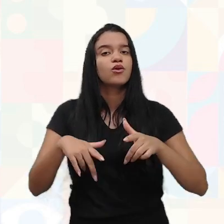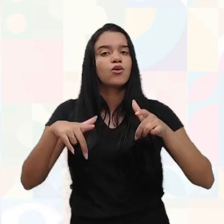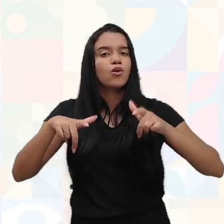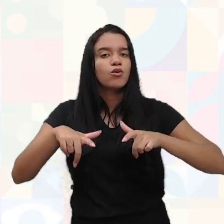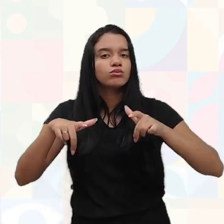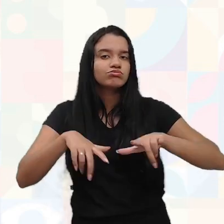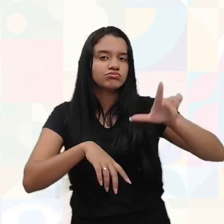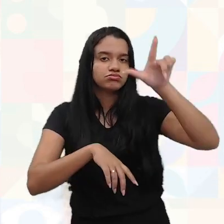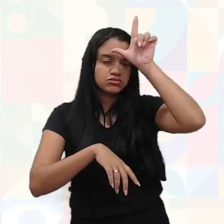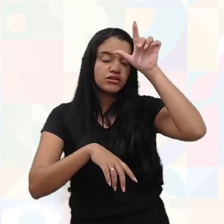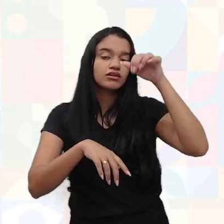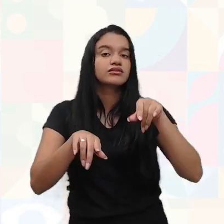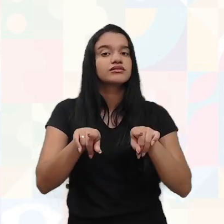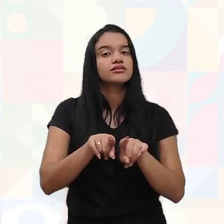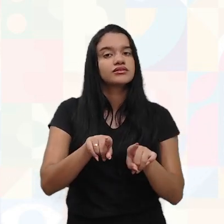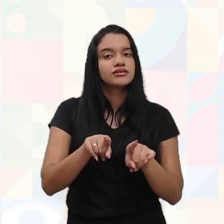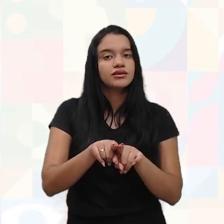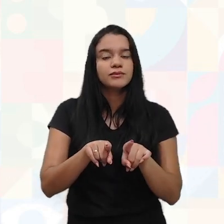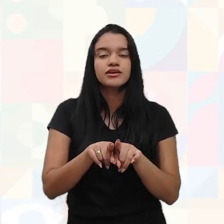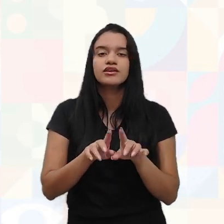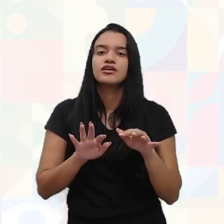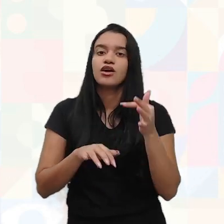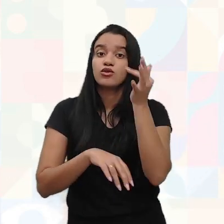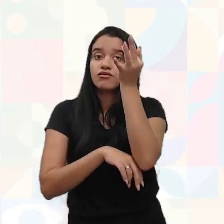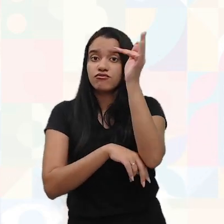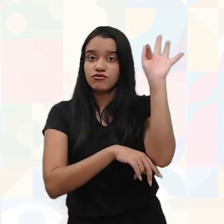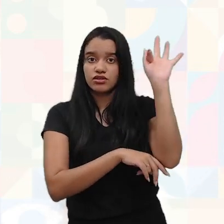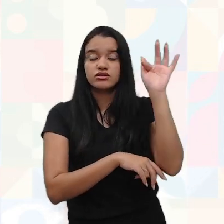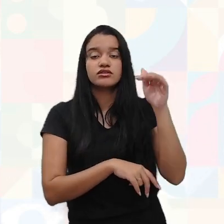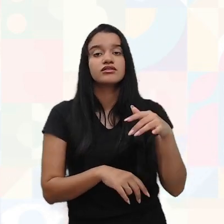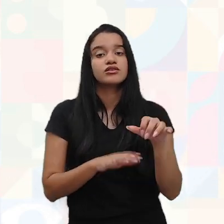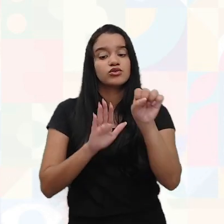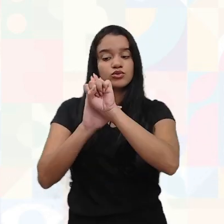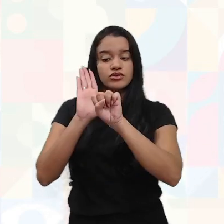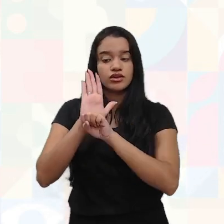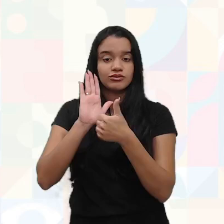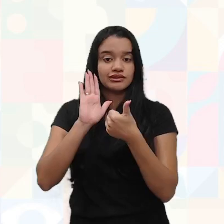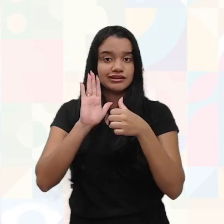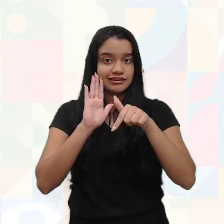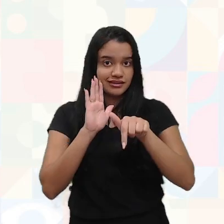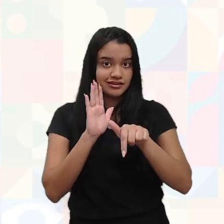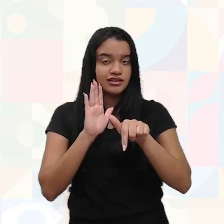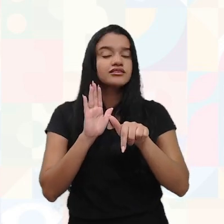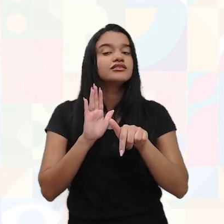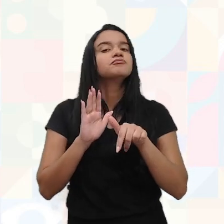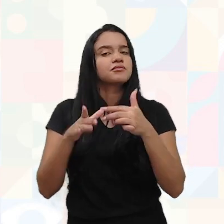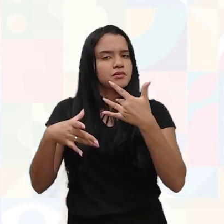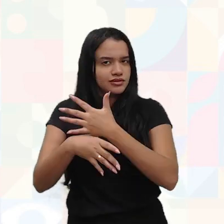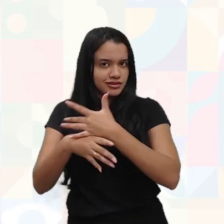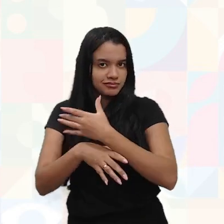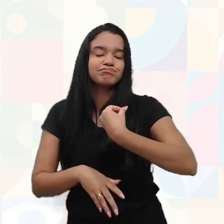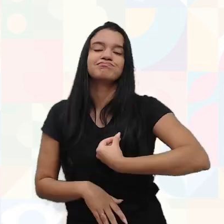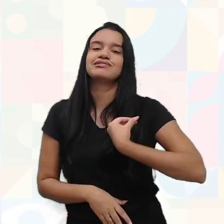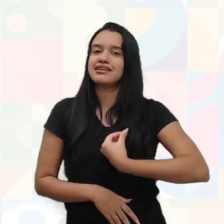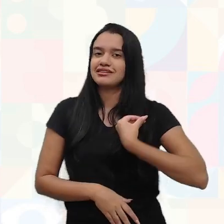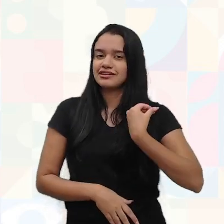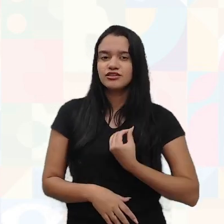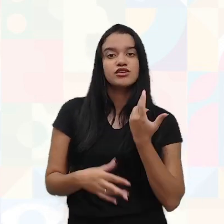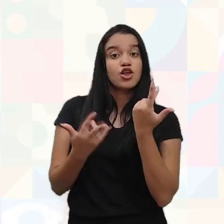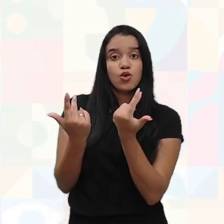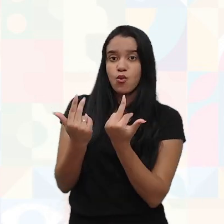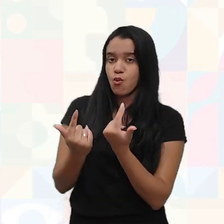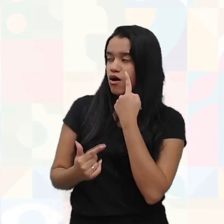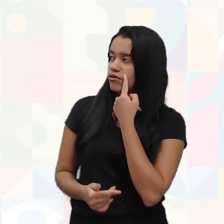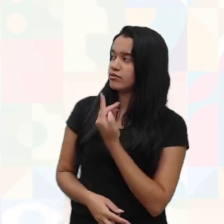foi projetada por Vauban já no século XVII, né? Essa cidade existe, ela é exatamente desse jeito, como está